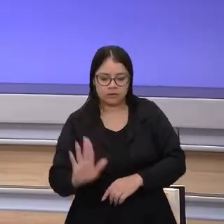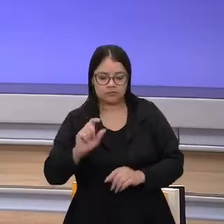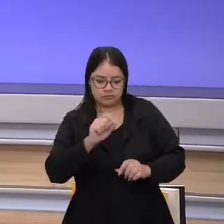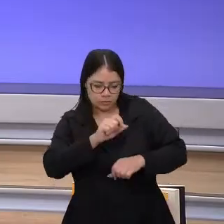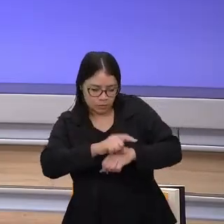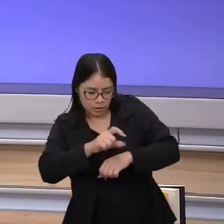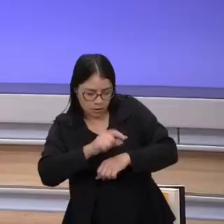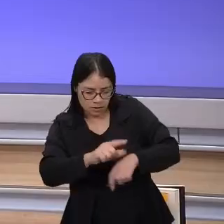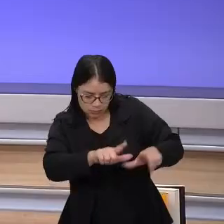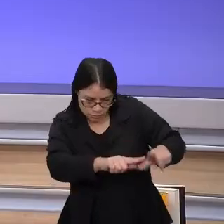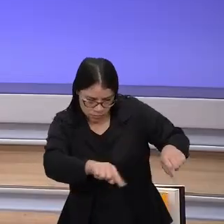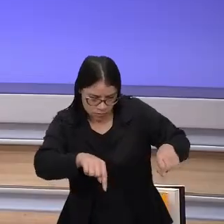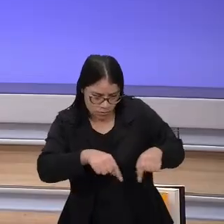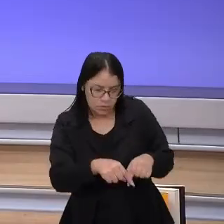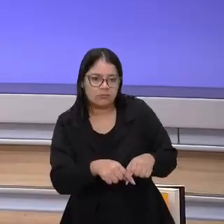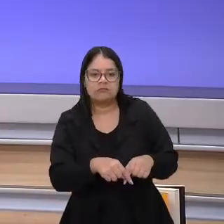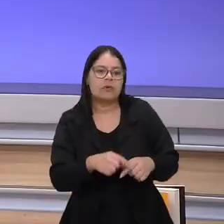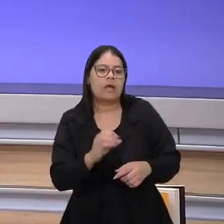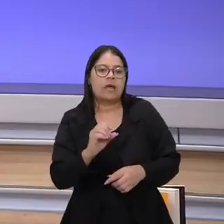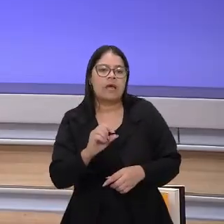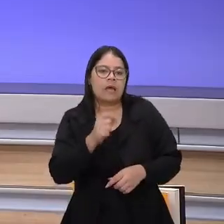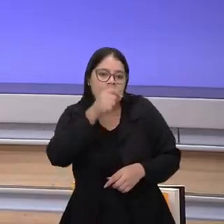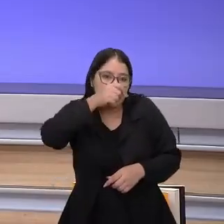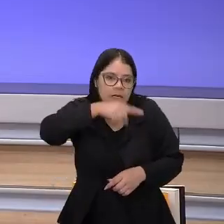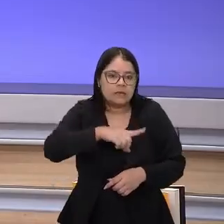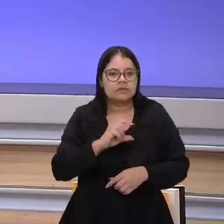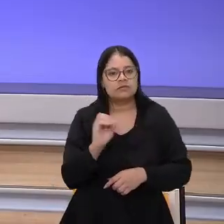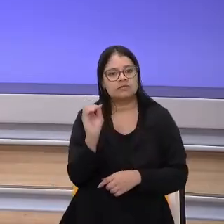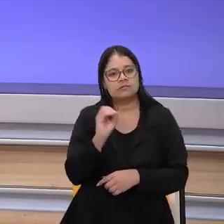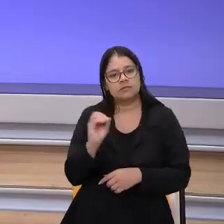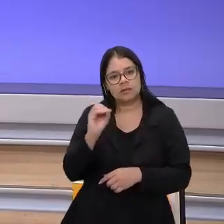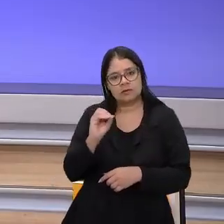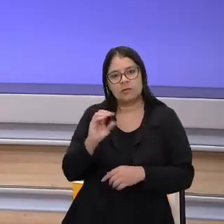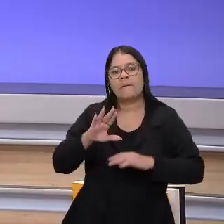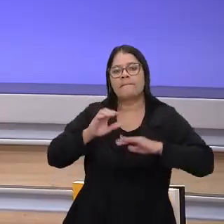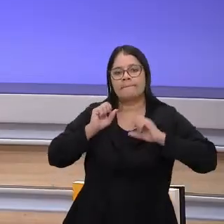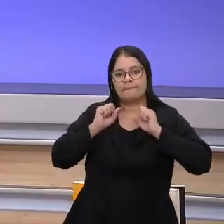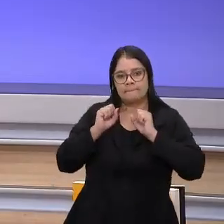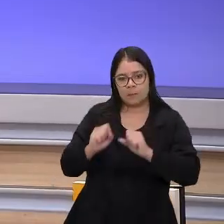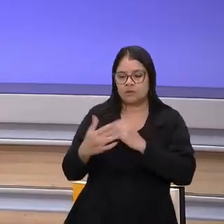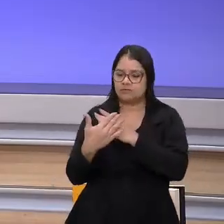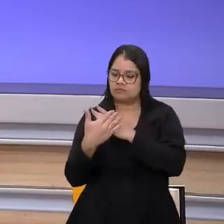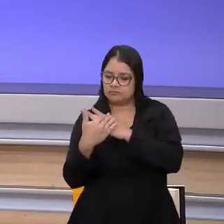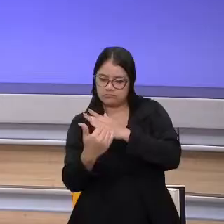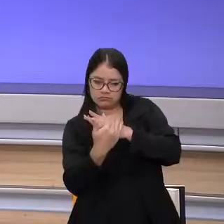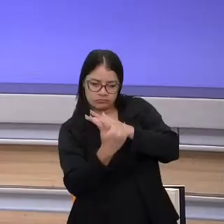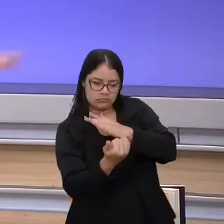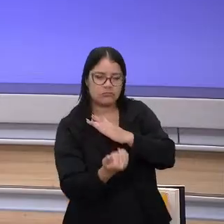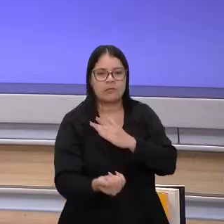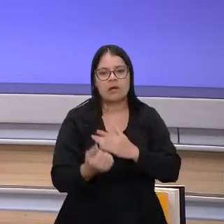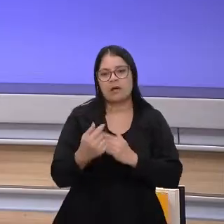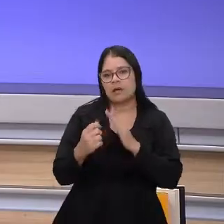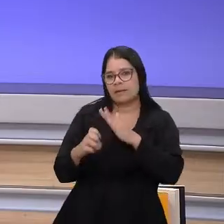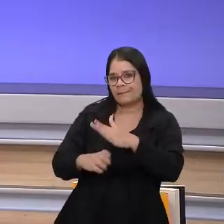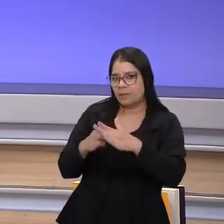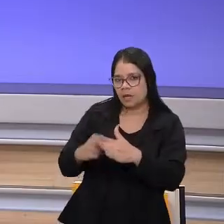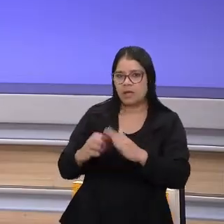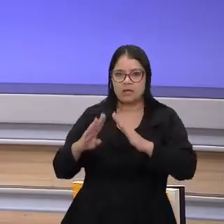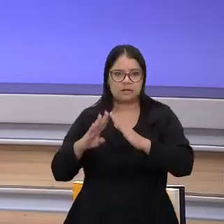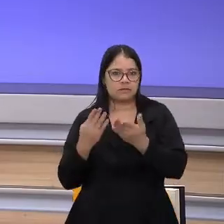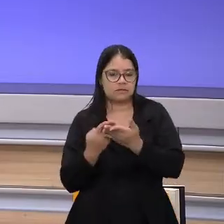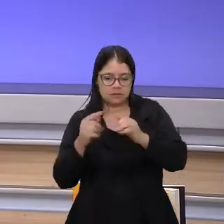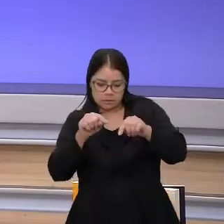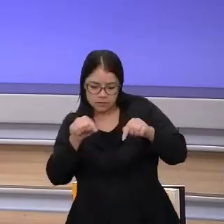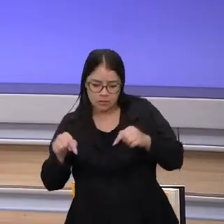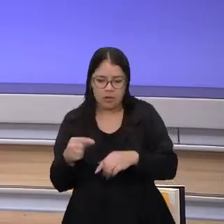com a certificação lixo zero. Então, você pode nos chamar para a sua empresa, para a escola, onde nós vamos entrar com o